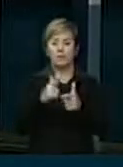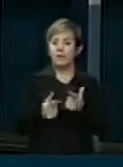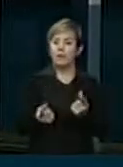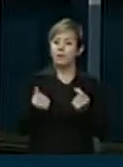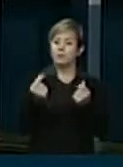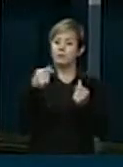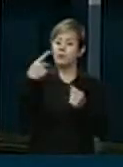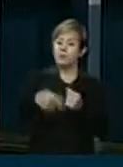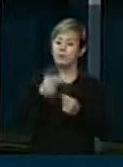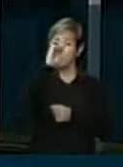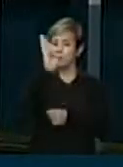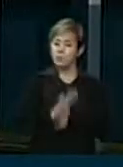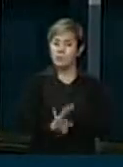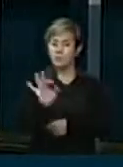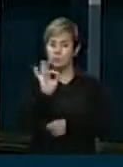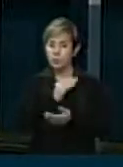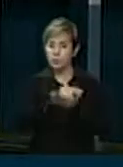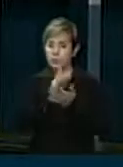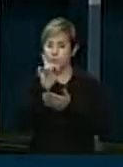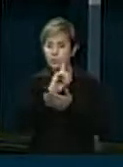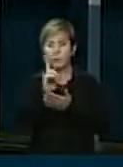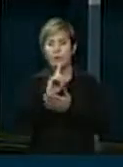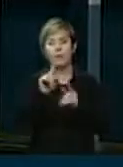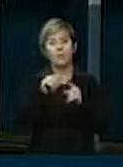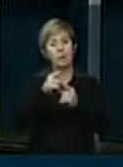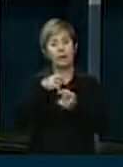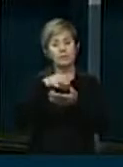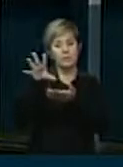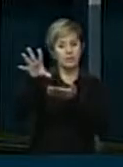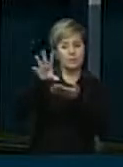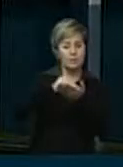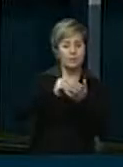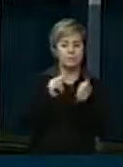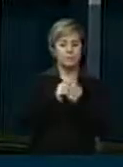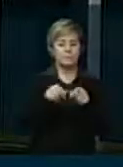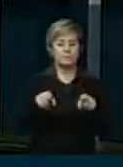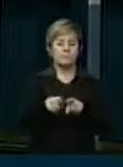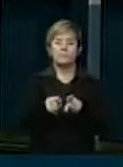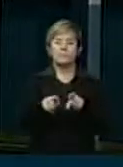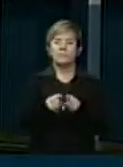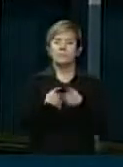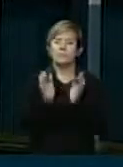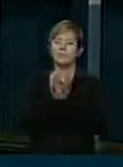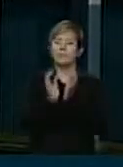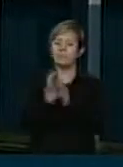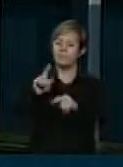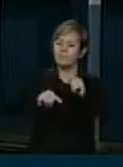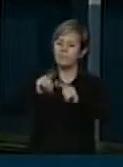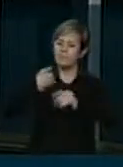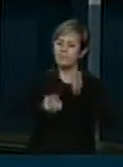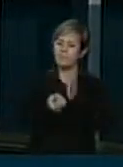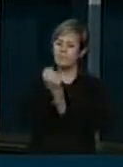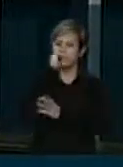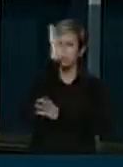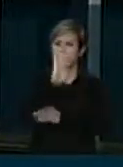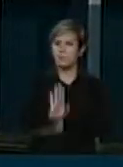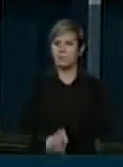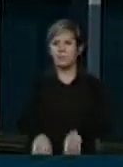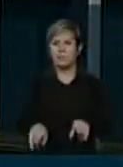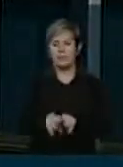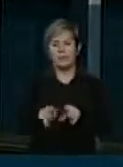origem no Brasil, e por si só o setor produtivo nacional, ou o